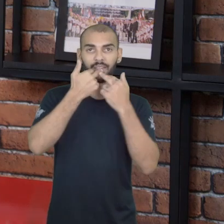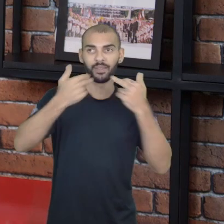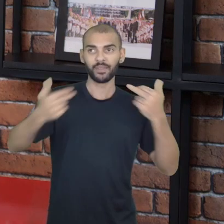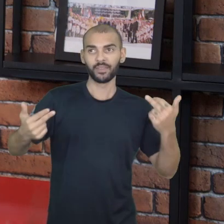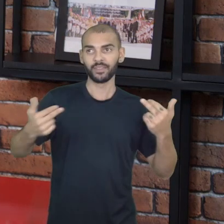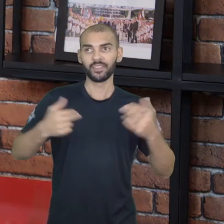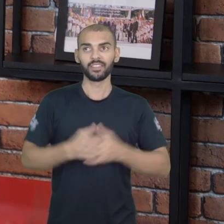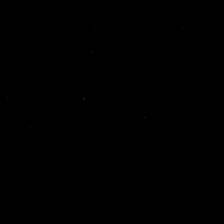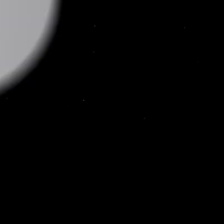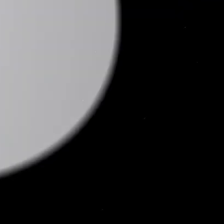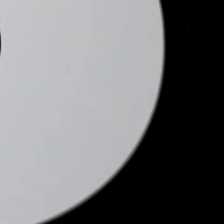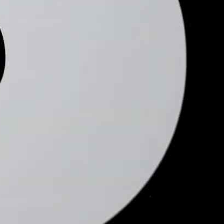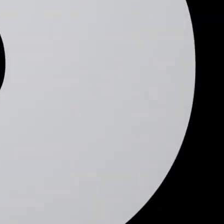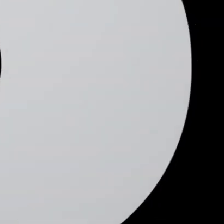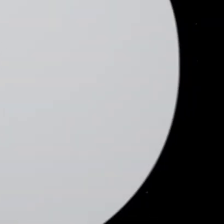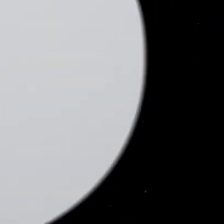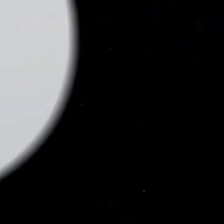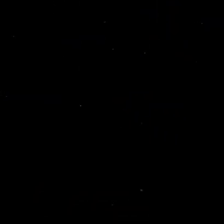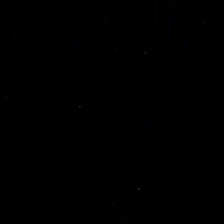PT.